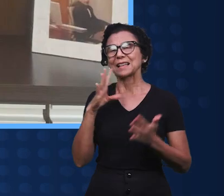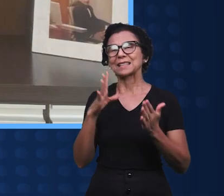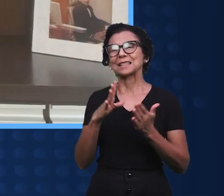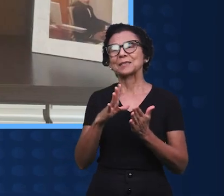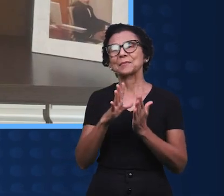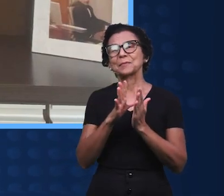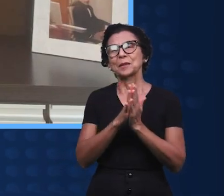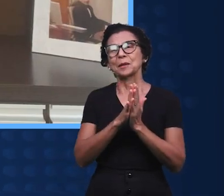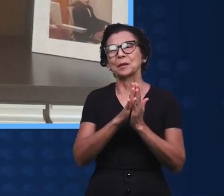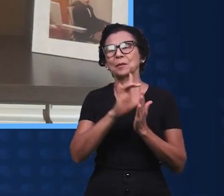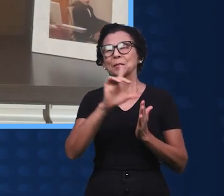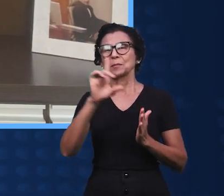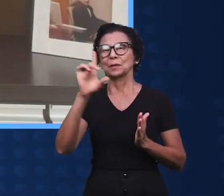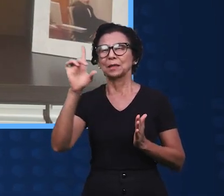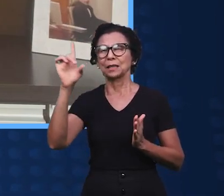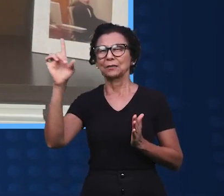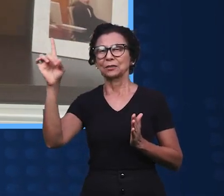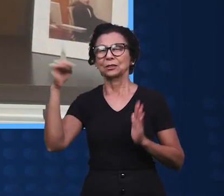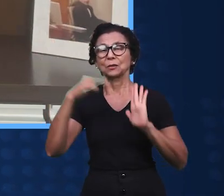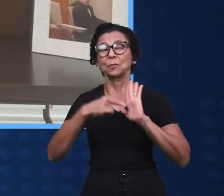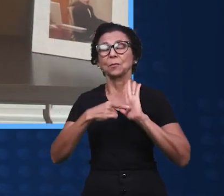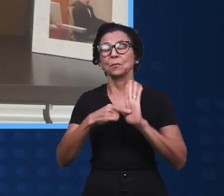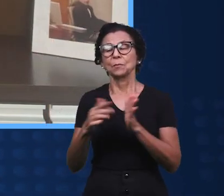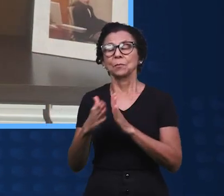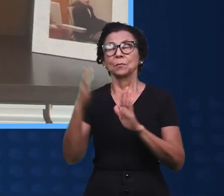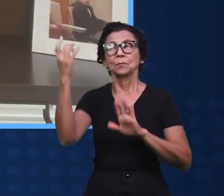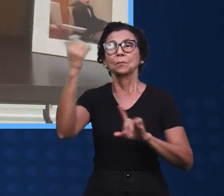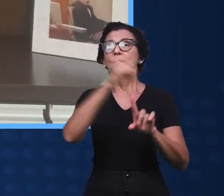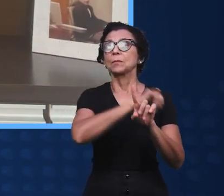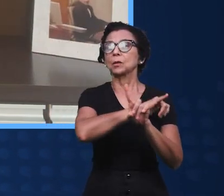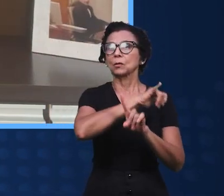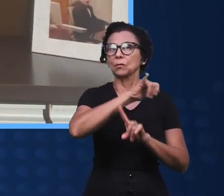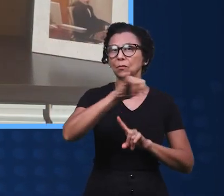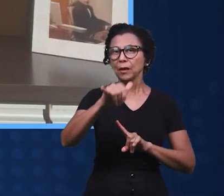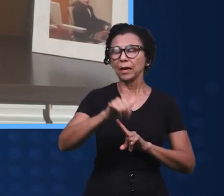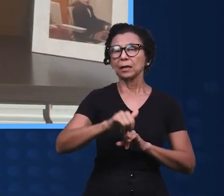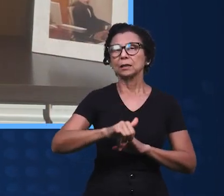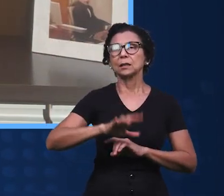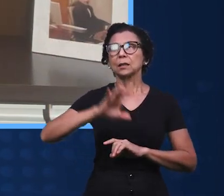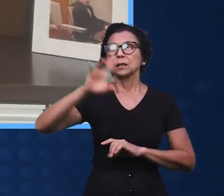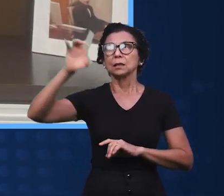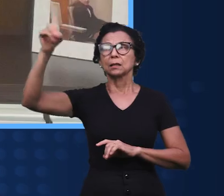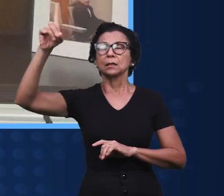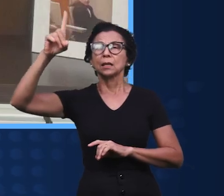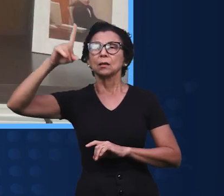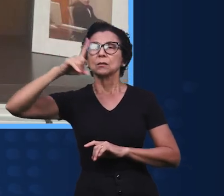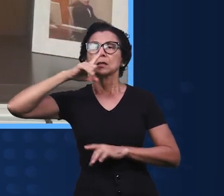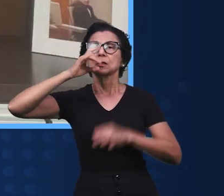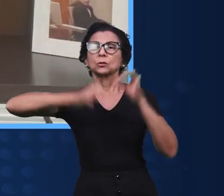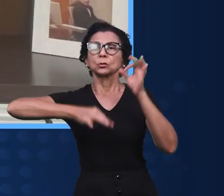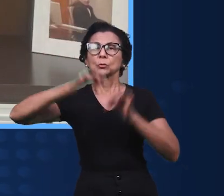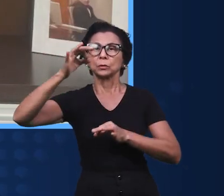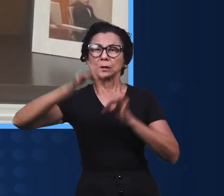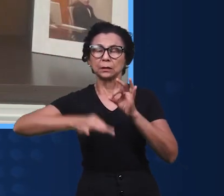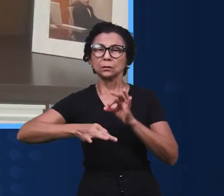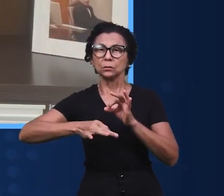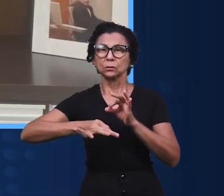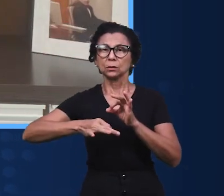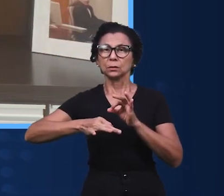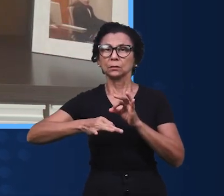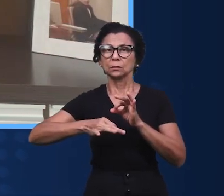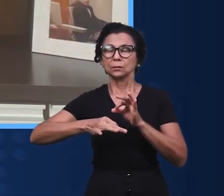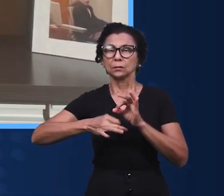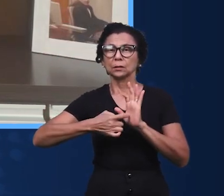Deus, estamos vivendo um tempo profético, onde os juízos de Deus que antecedem a volta do Senhor